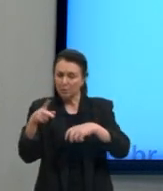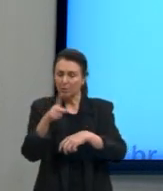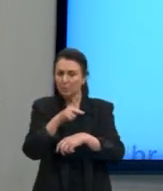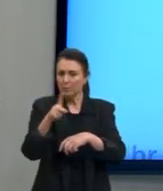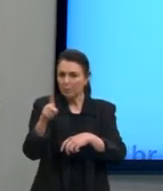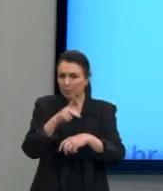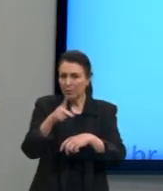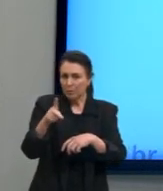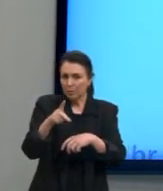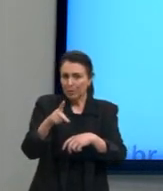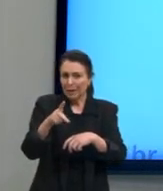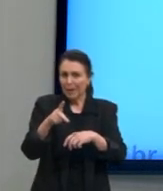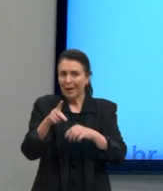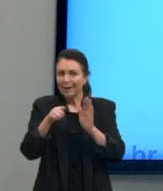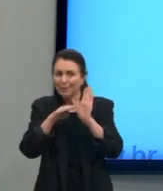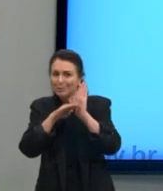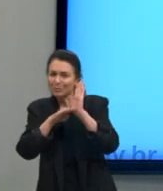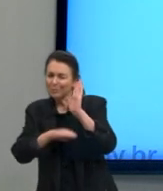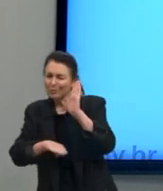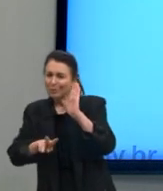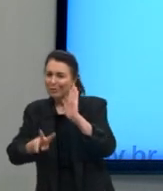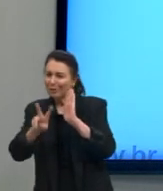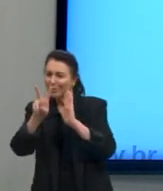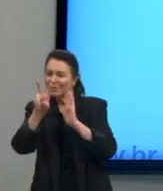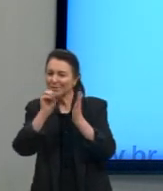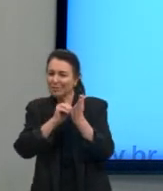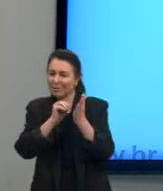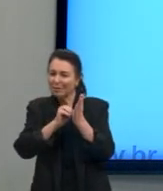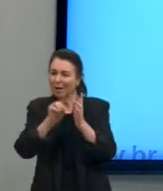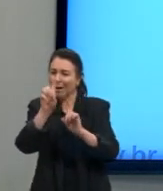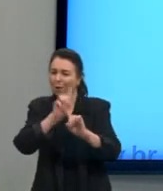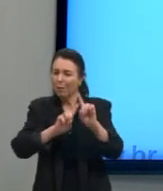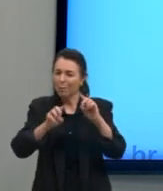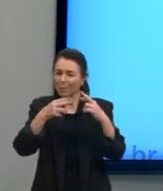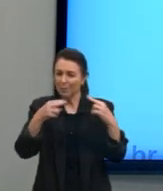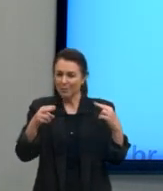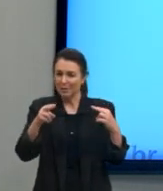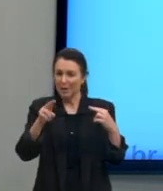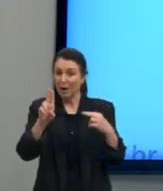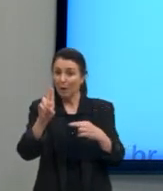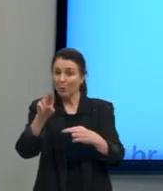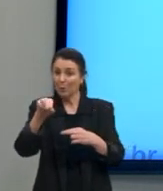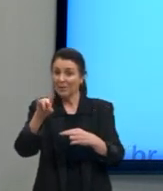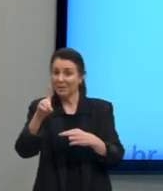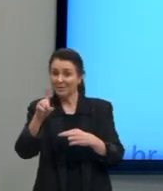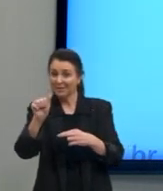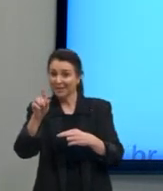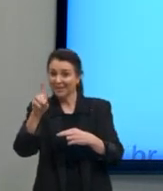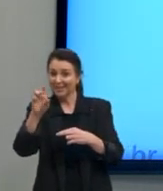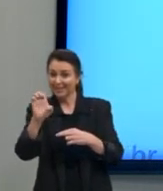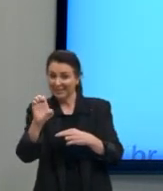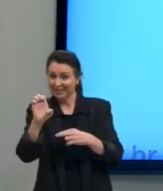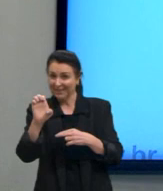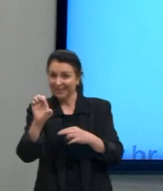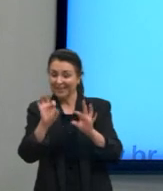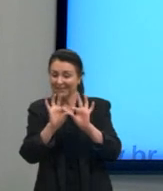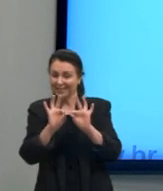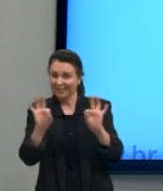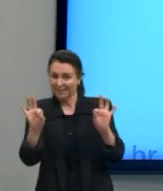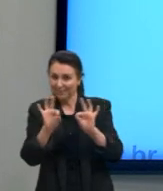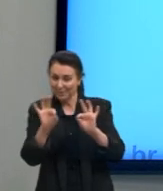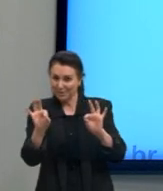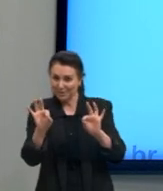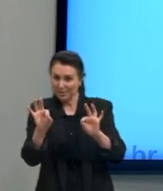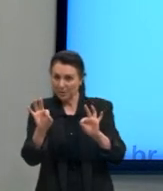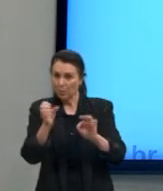ele pode até descontar algum valor de vocês se vocês vão colocar uma unidade de medida no final E aí é justamente por isso porque um